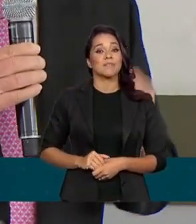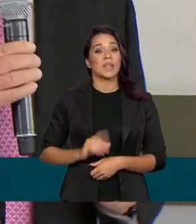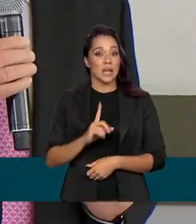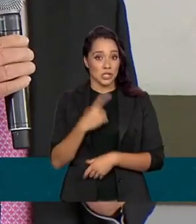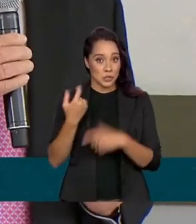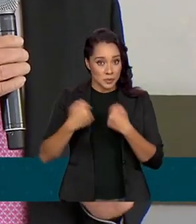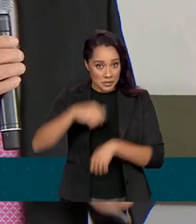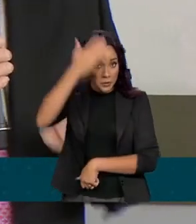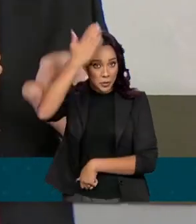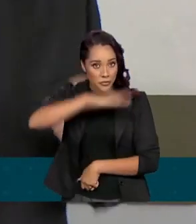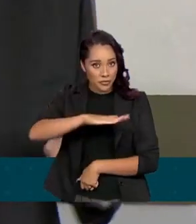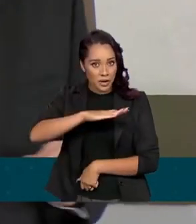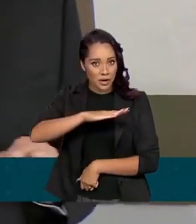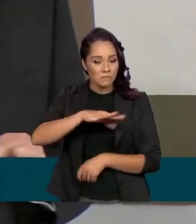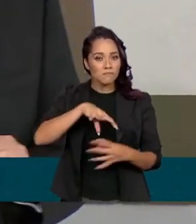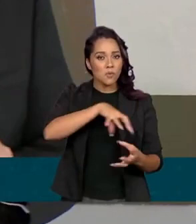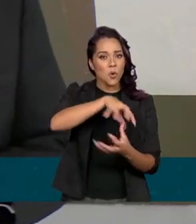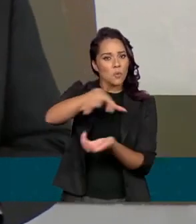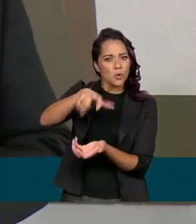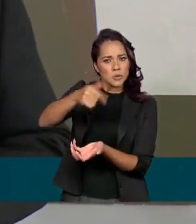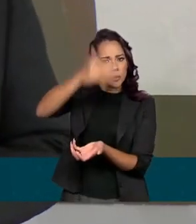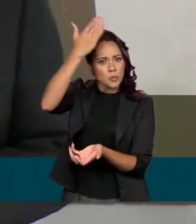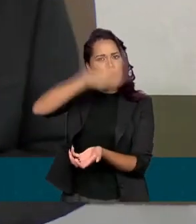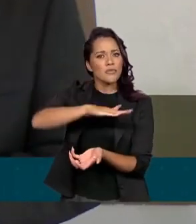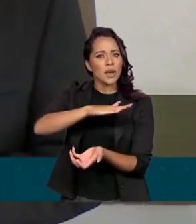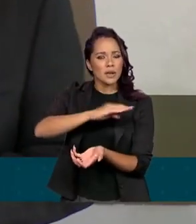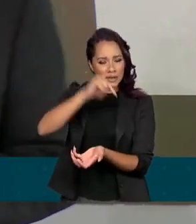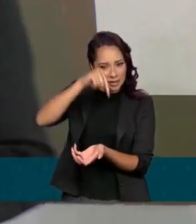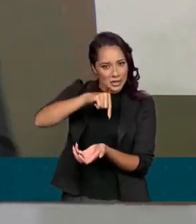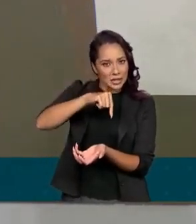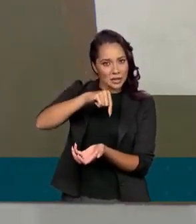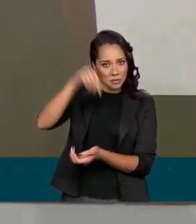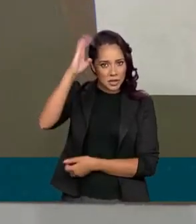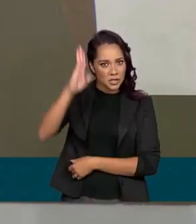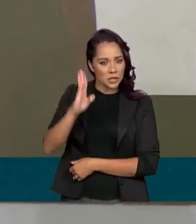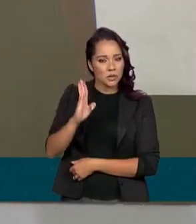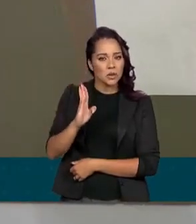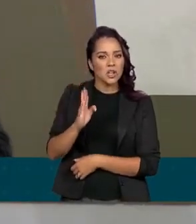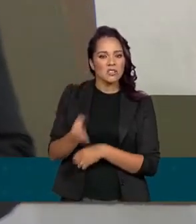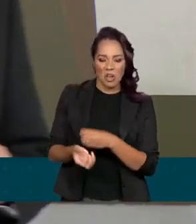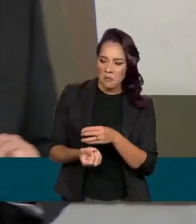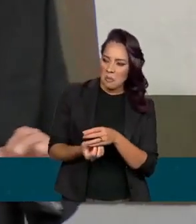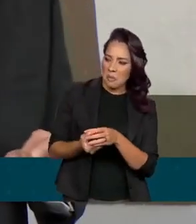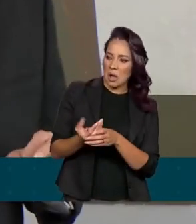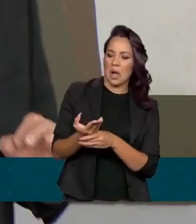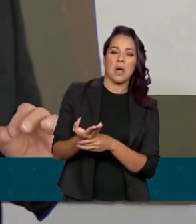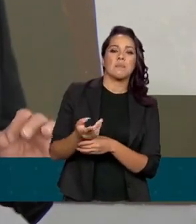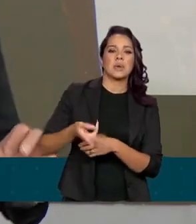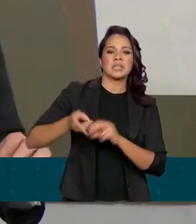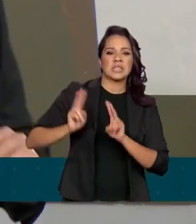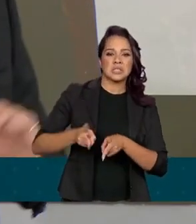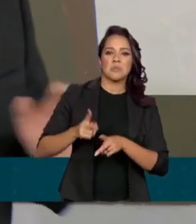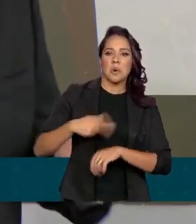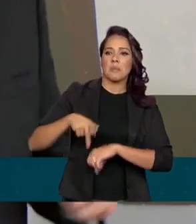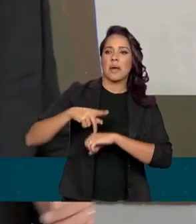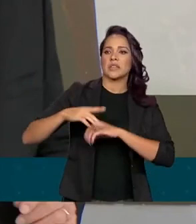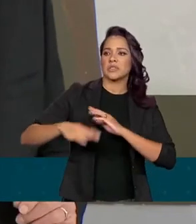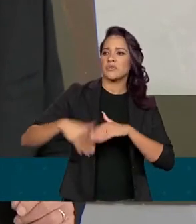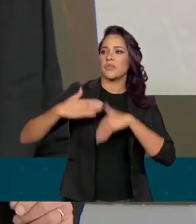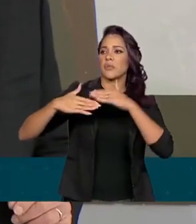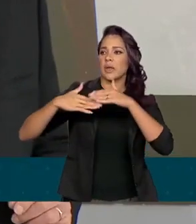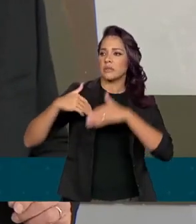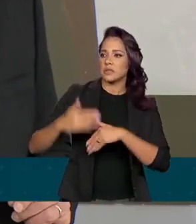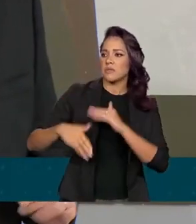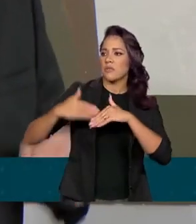precisa provar ao mundo inteiro que esse país não nasceu para ser um eterno país em